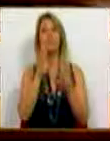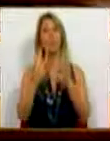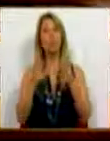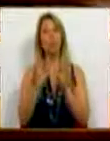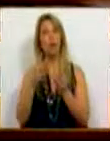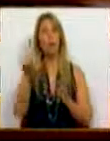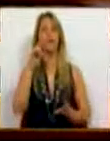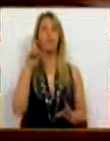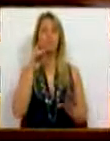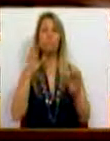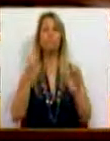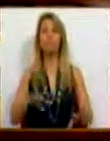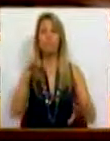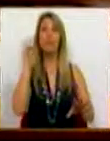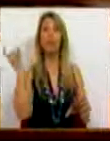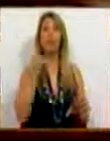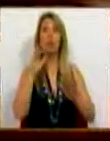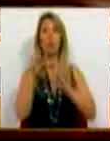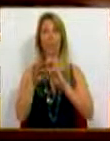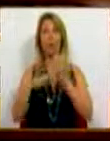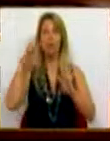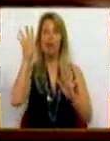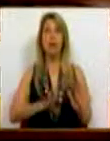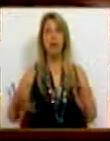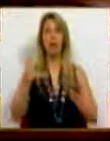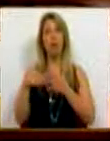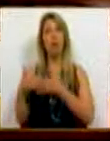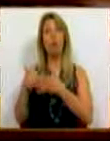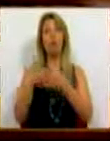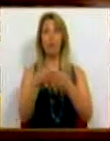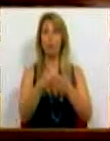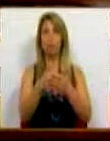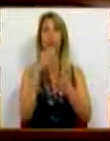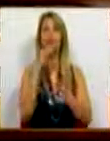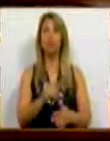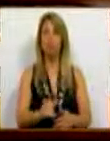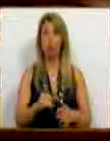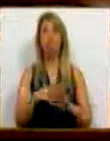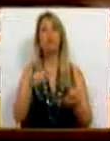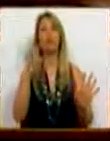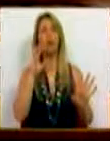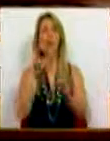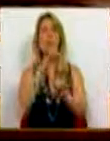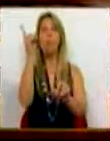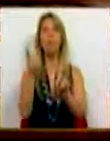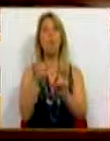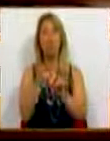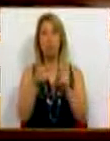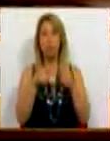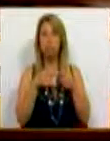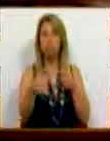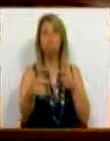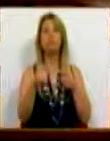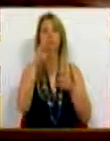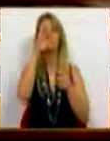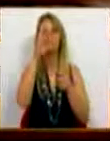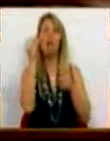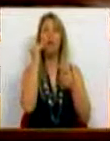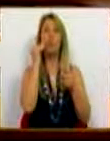revisão do Programa Nacional de Ordenamento do Território, a qual, durante um ano, saberá incluir as novas tendências demográficas,